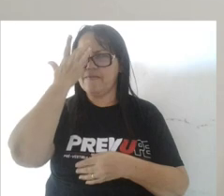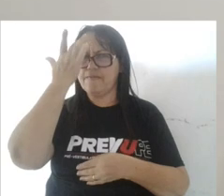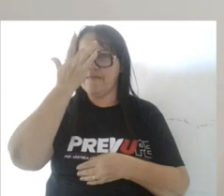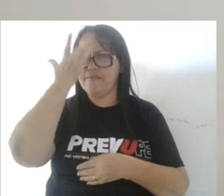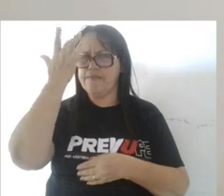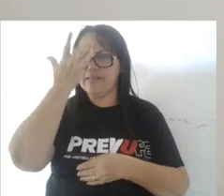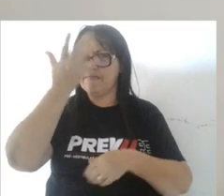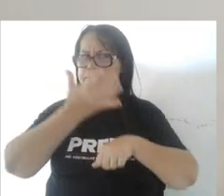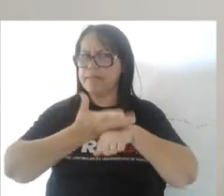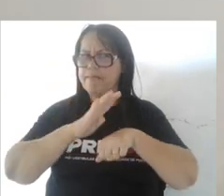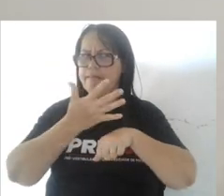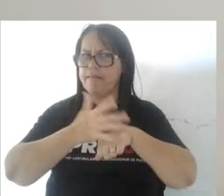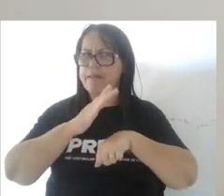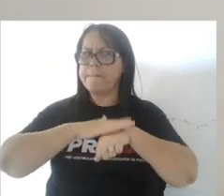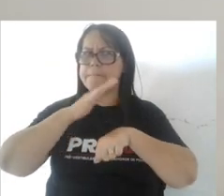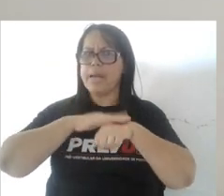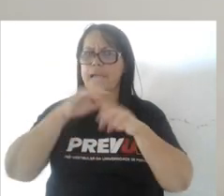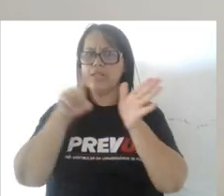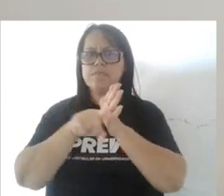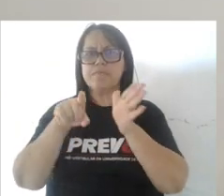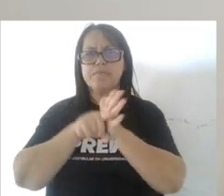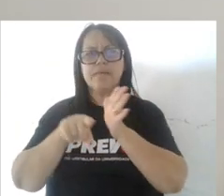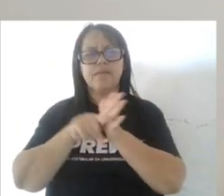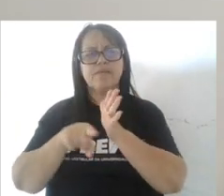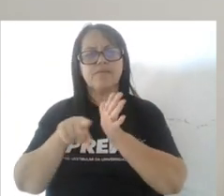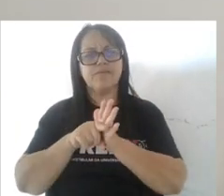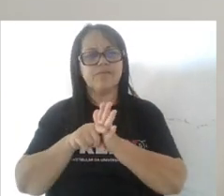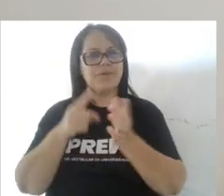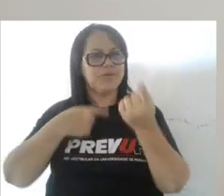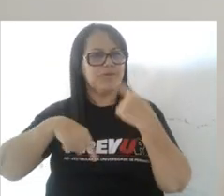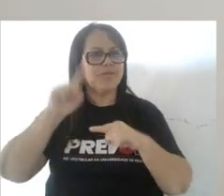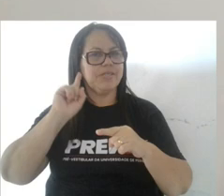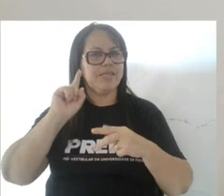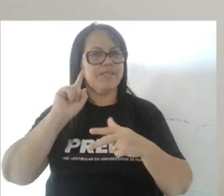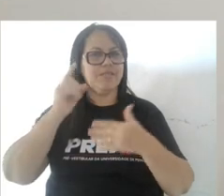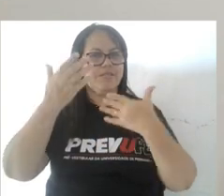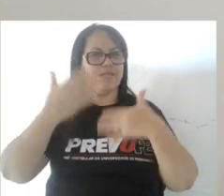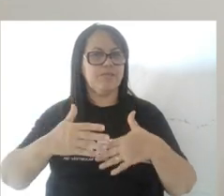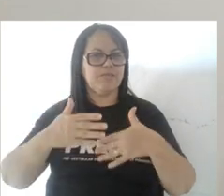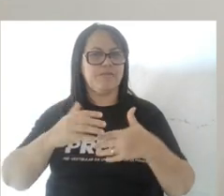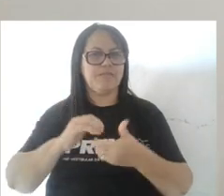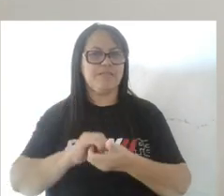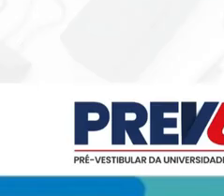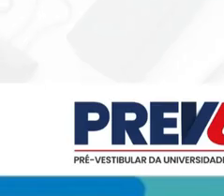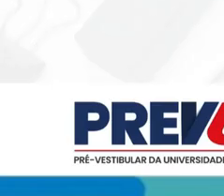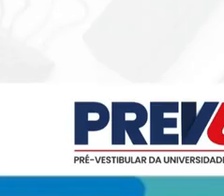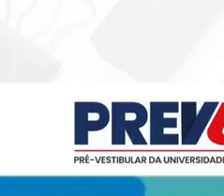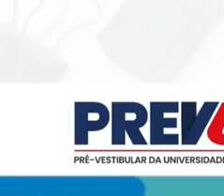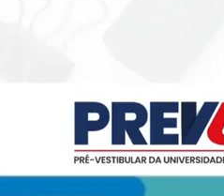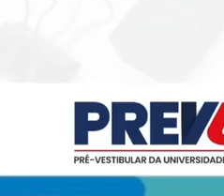Agora, ficou fácil, né? Treine com mais questões e você vai ter sucesso nos exames de seleção.